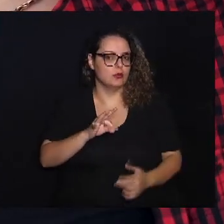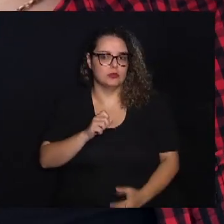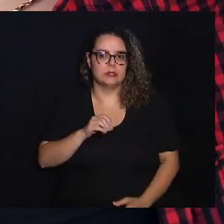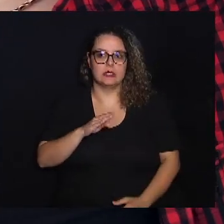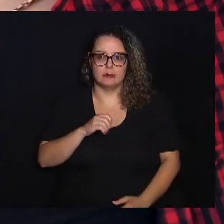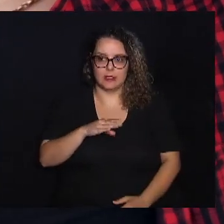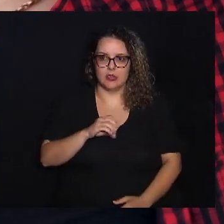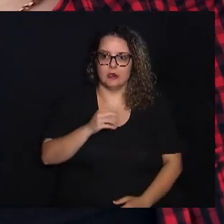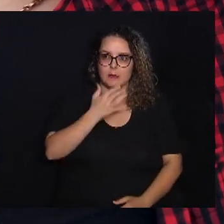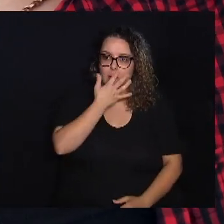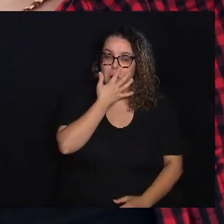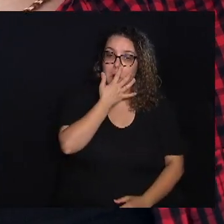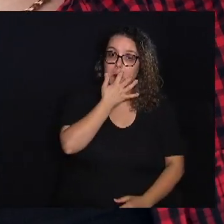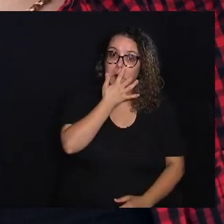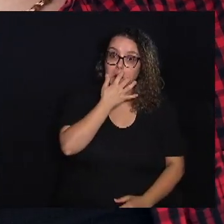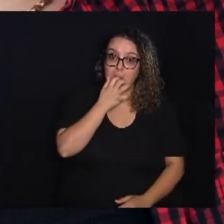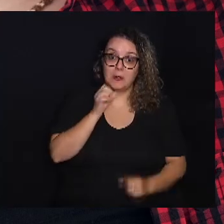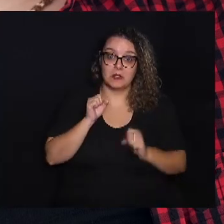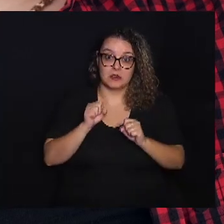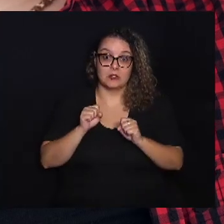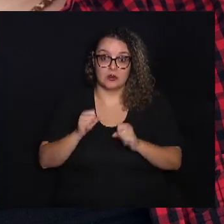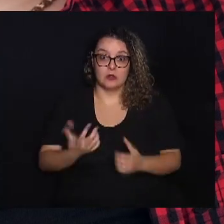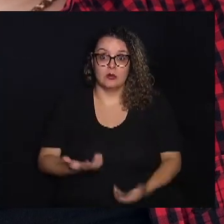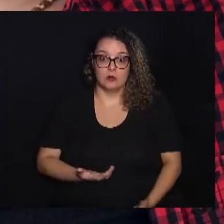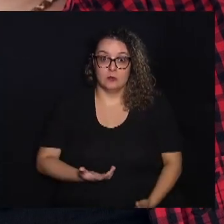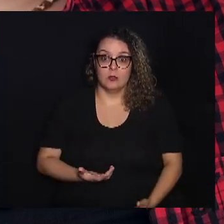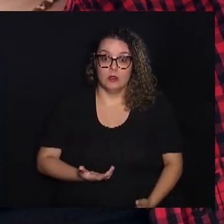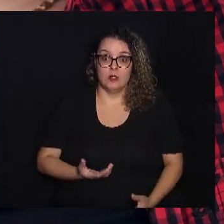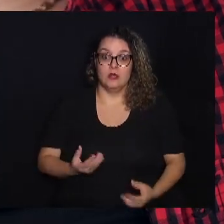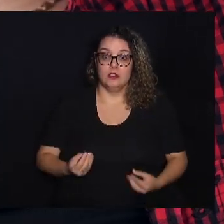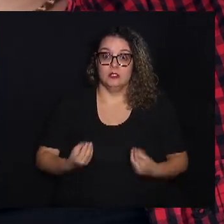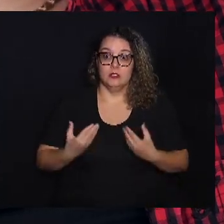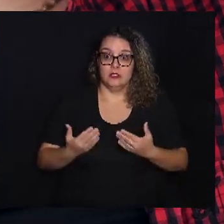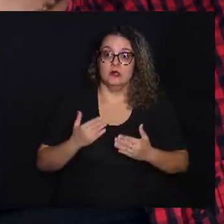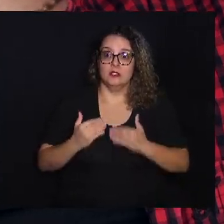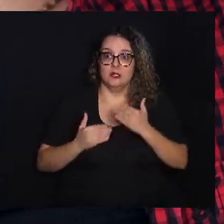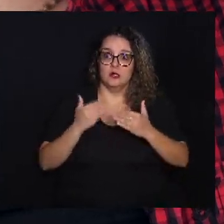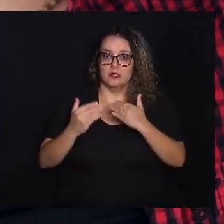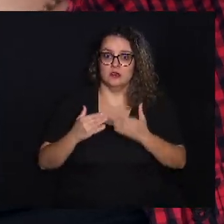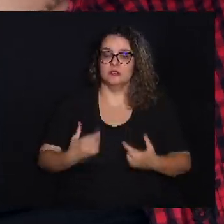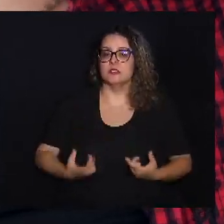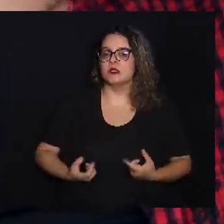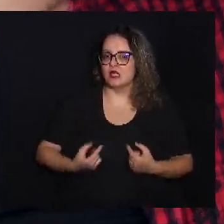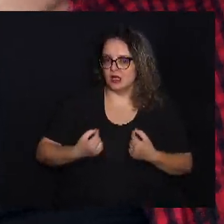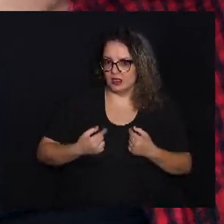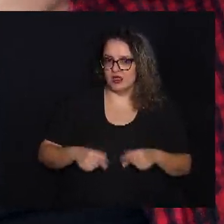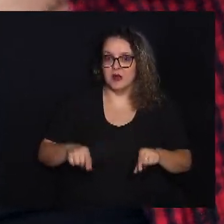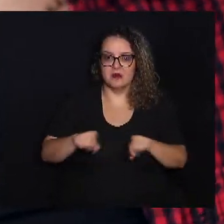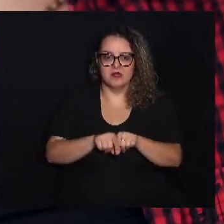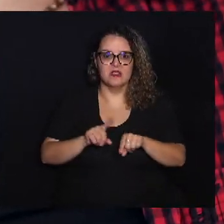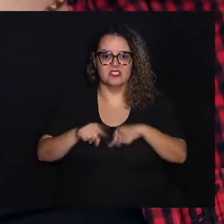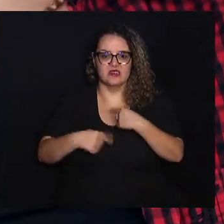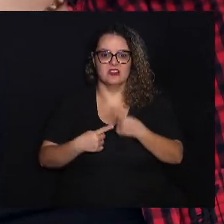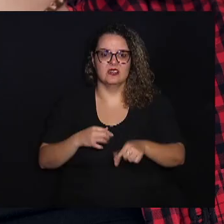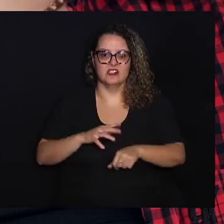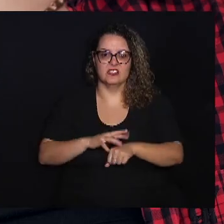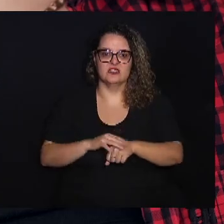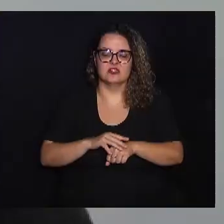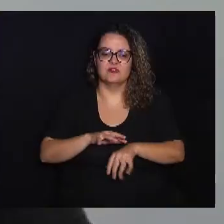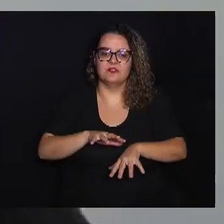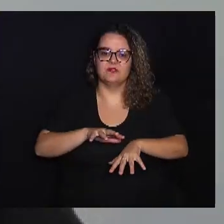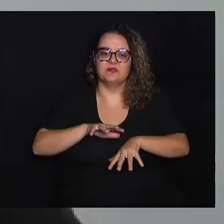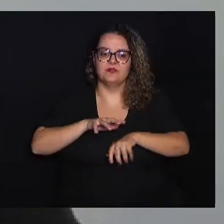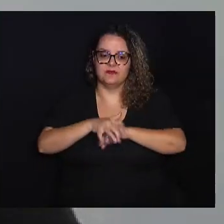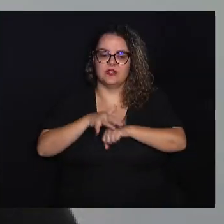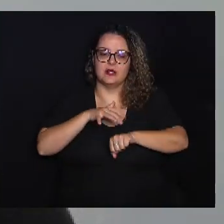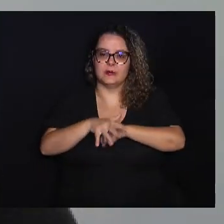Que podem propiciar, né, a formação tanto de câncer quanto de outras doenças inflamatórias do pulmão, né? E é